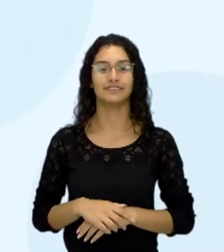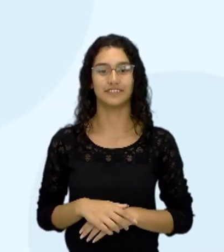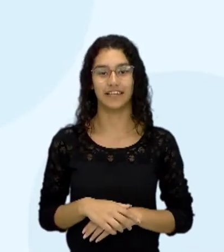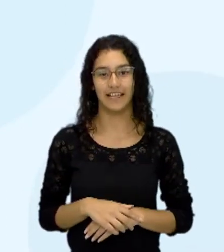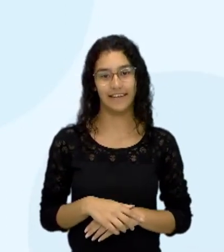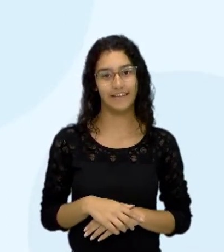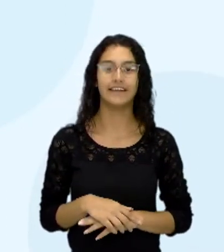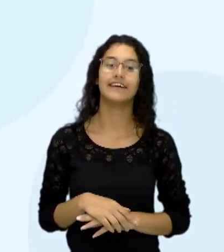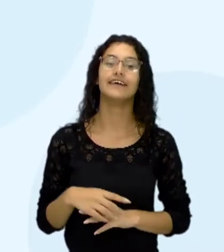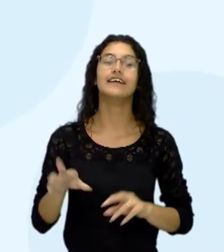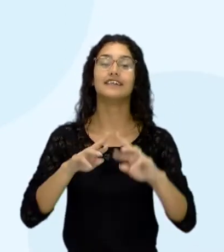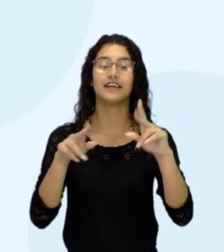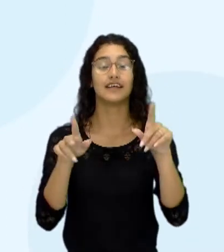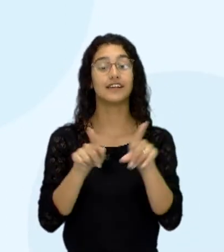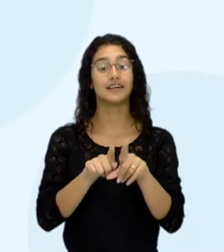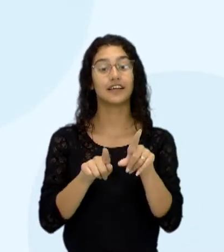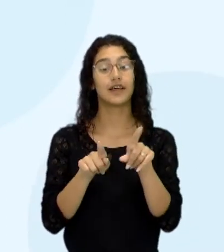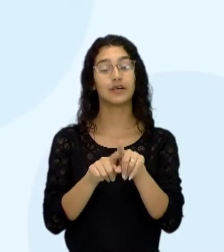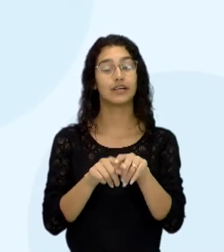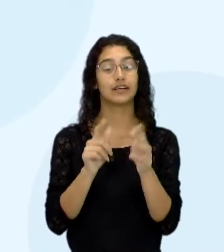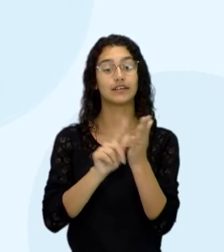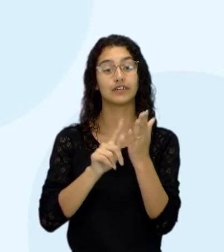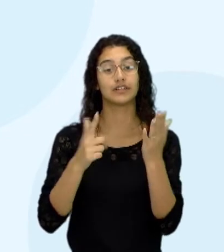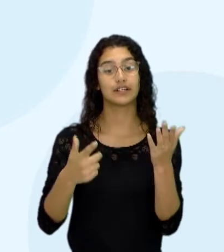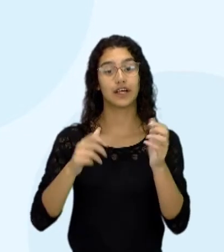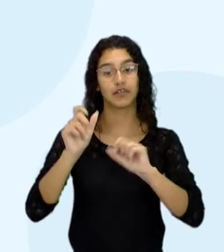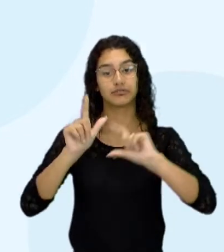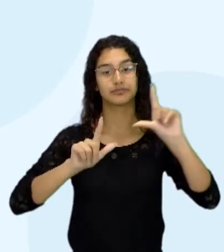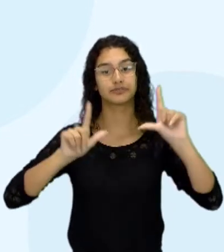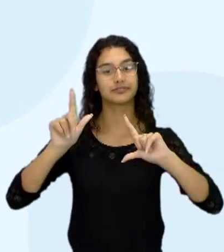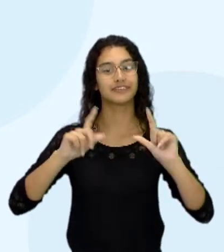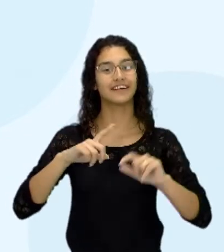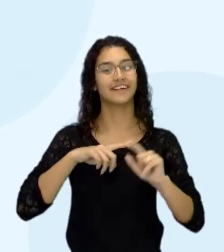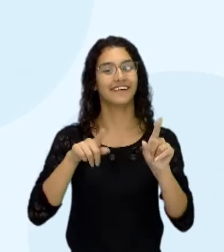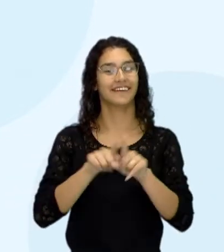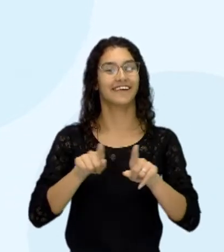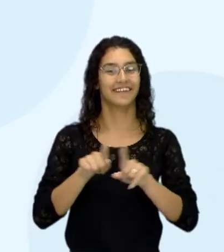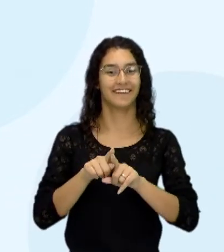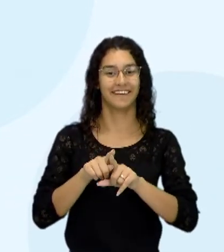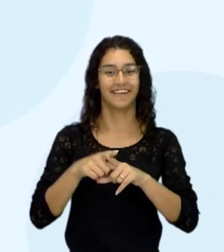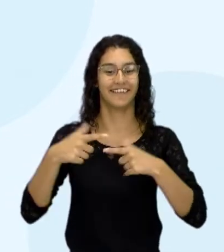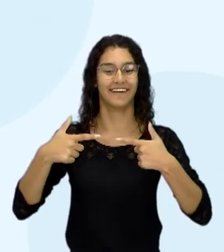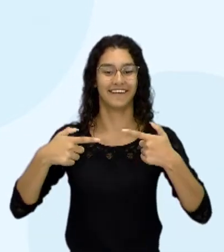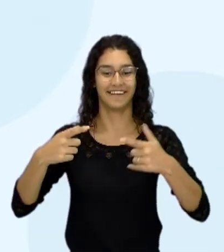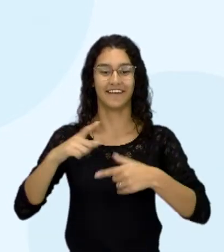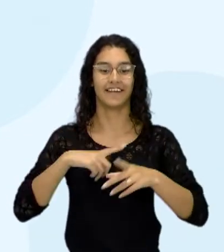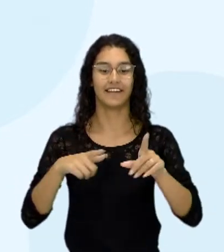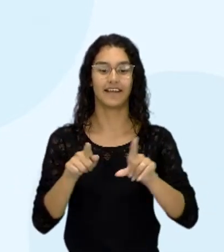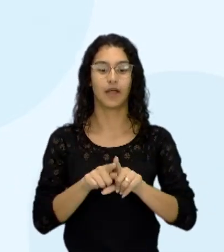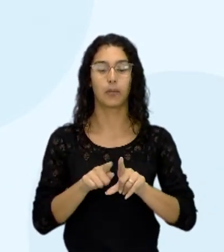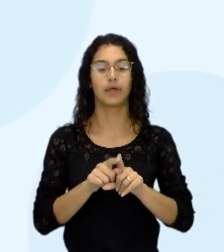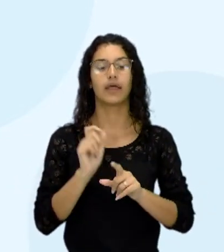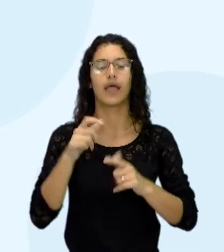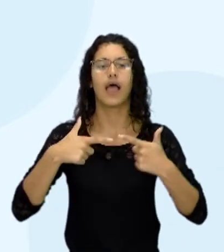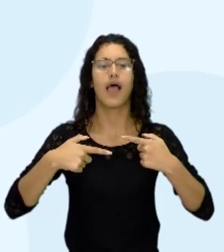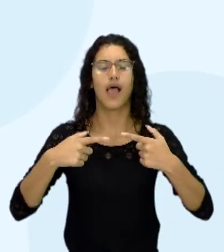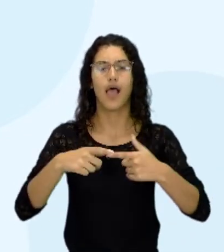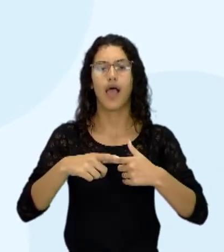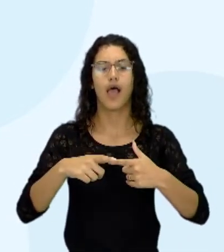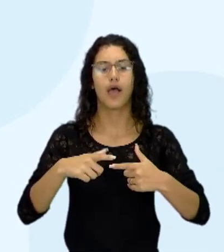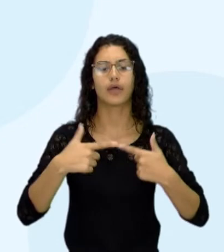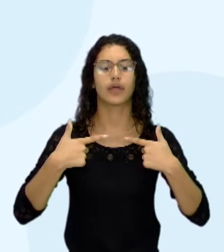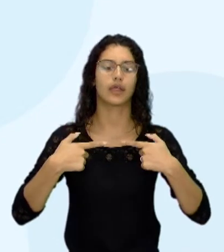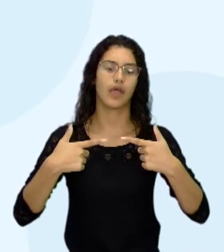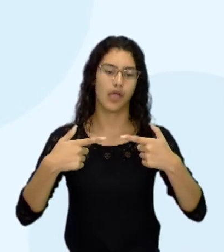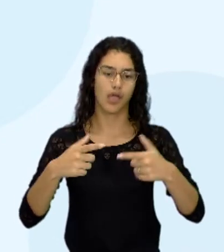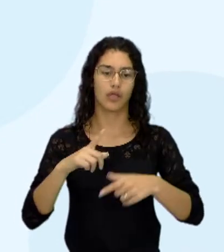demais nos jornais e nas mídias, que é a guerra da Ucrânia. Eu coloquei guerra da Ucrânia, eu poderia colocar guerra da Rússia,